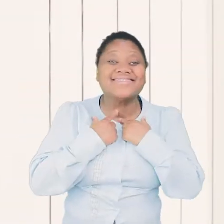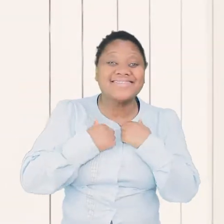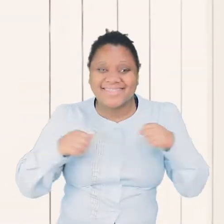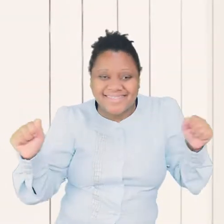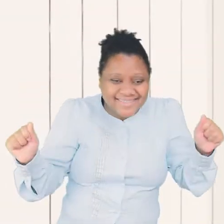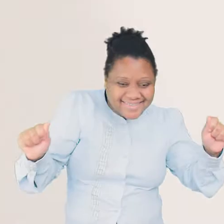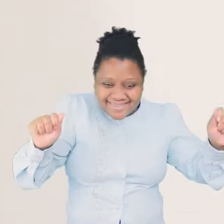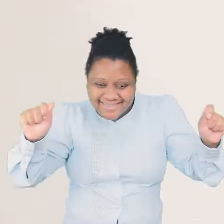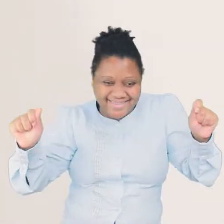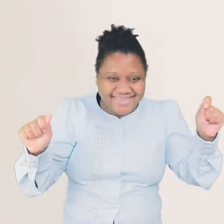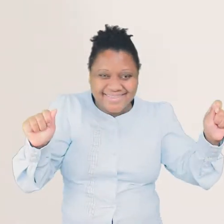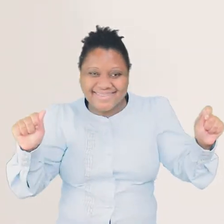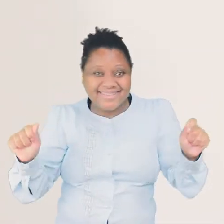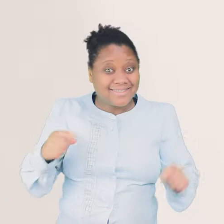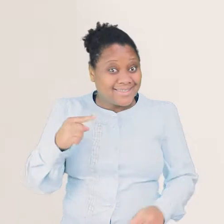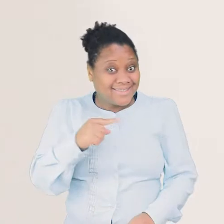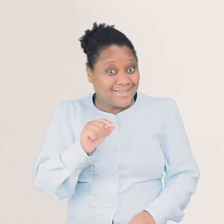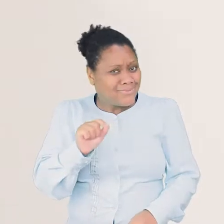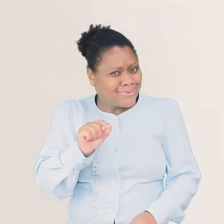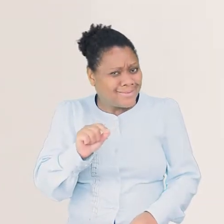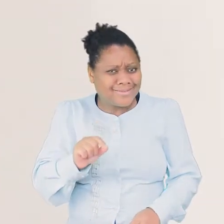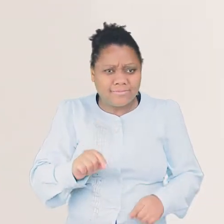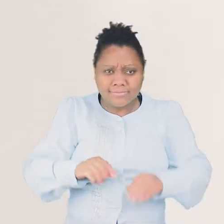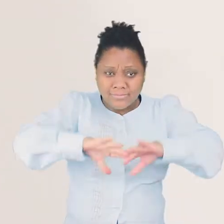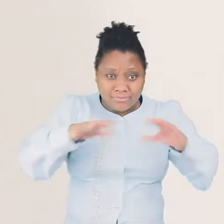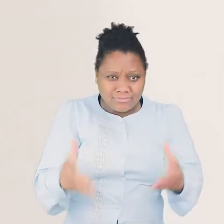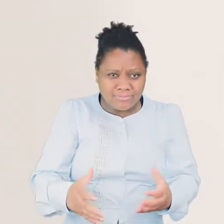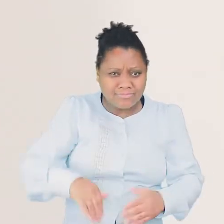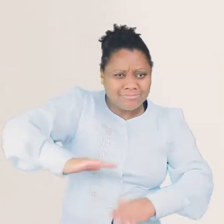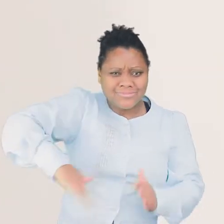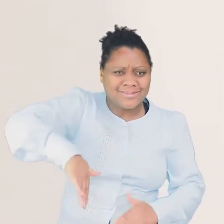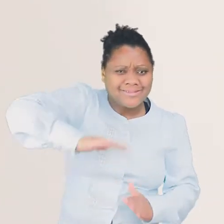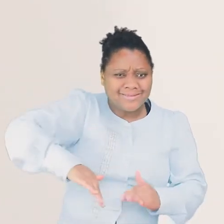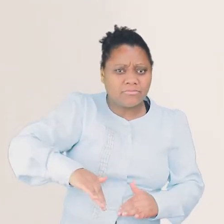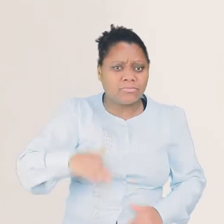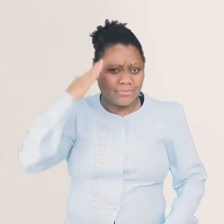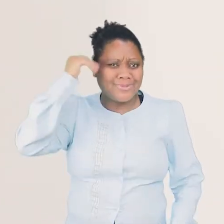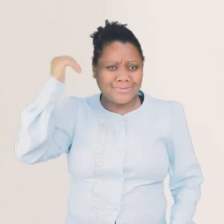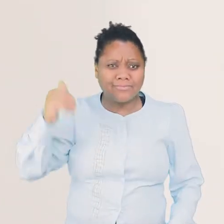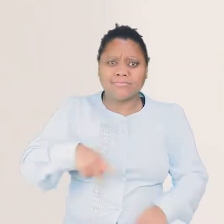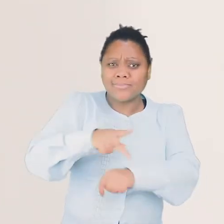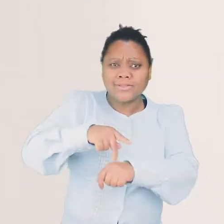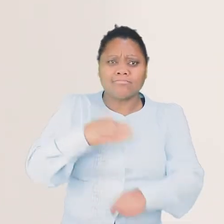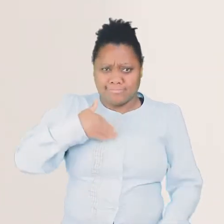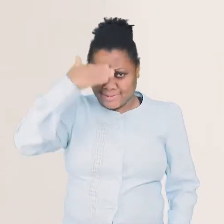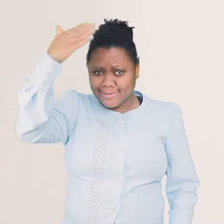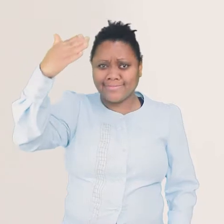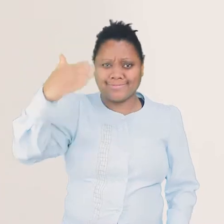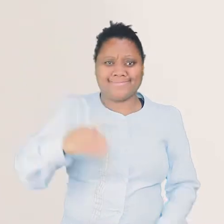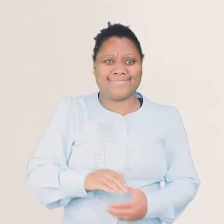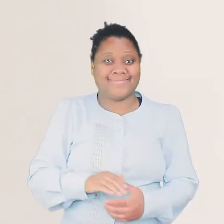vontade de dançar? Este é o derbak, um tambor muito tradicional nos países